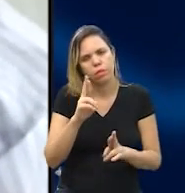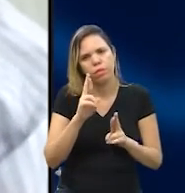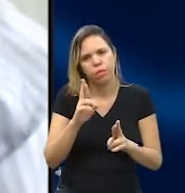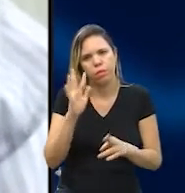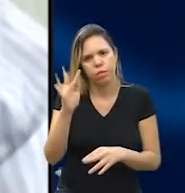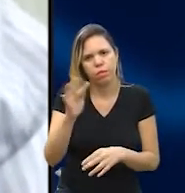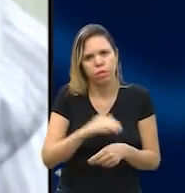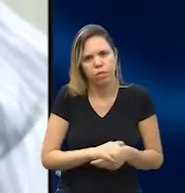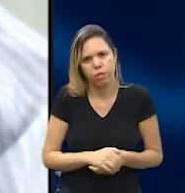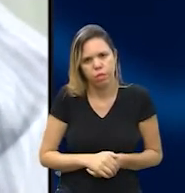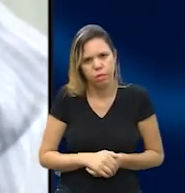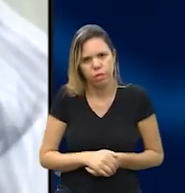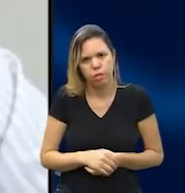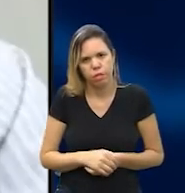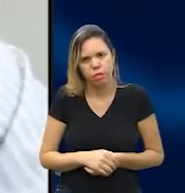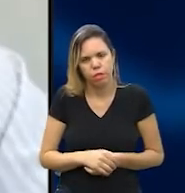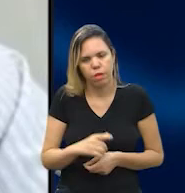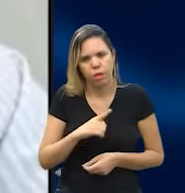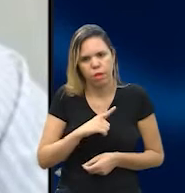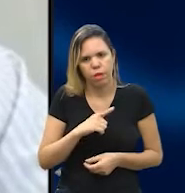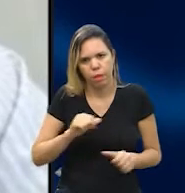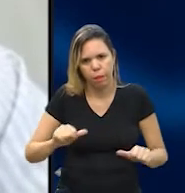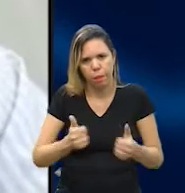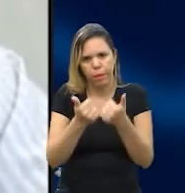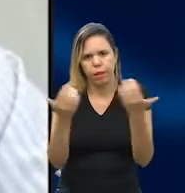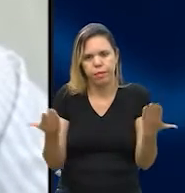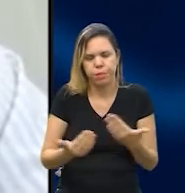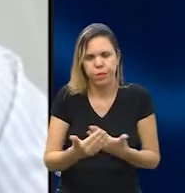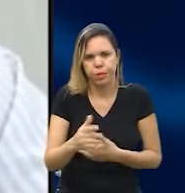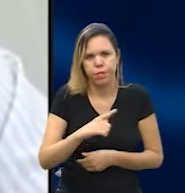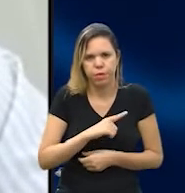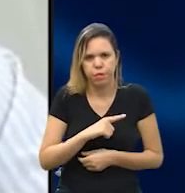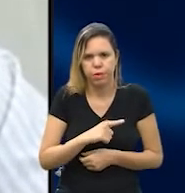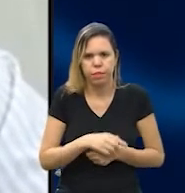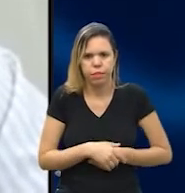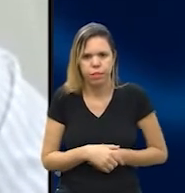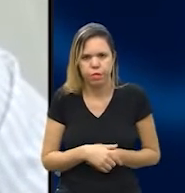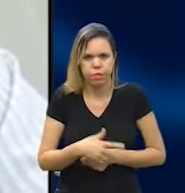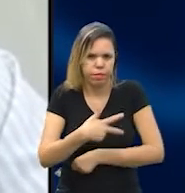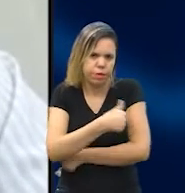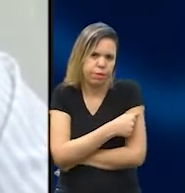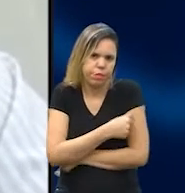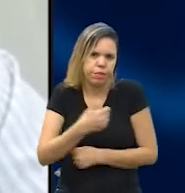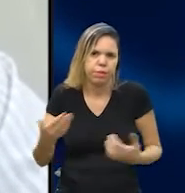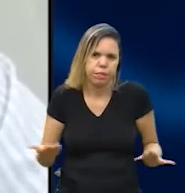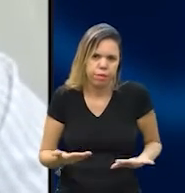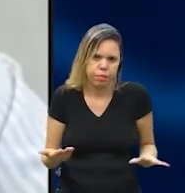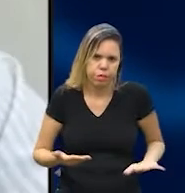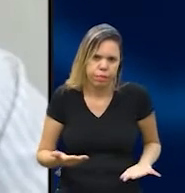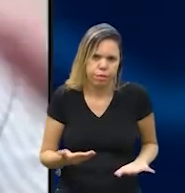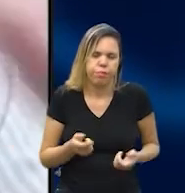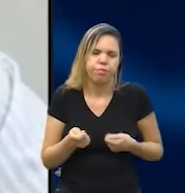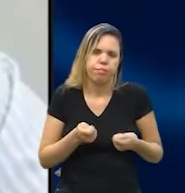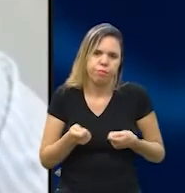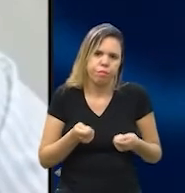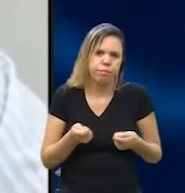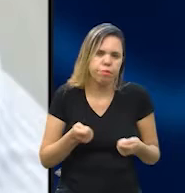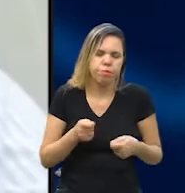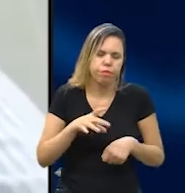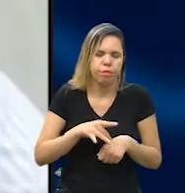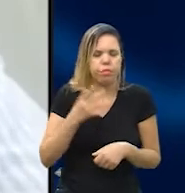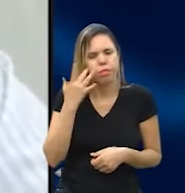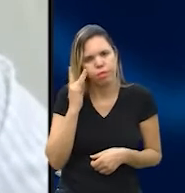uma luz brilhando para o futuro. Acho que temos um cenário mais positivo, né? A gente já tem uma situação da vacina, as pessoas já estão